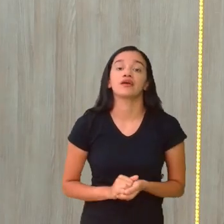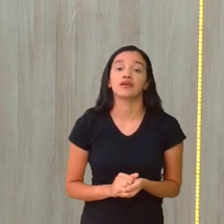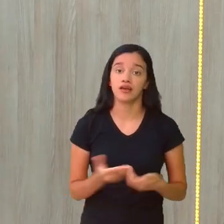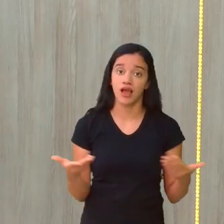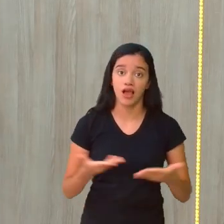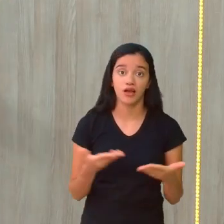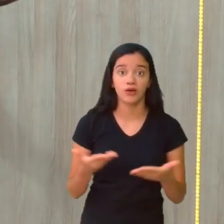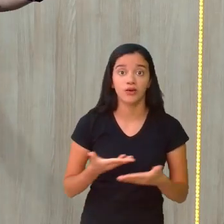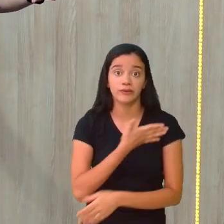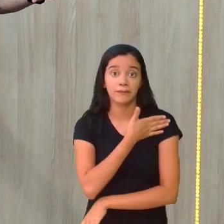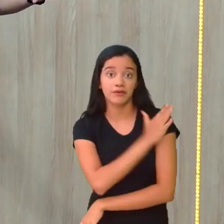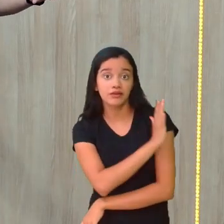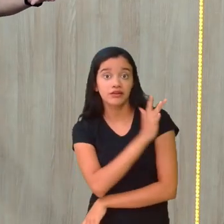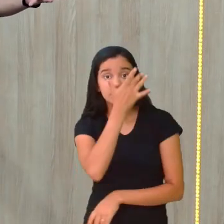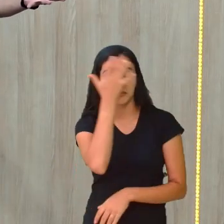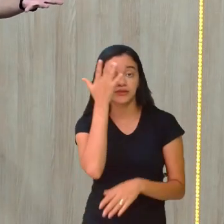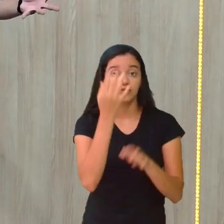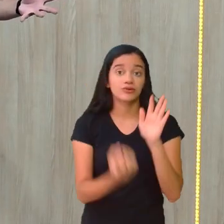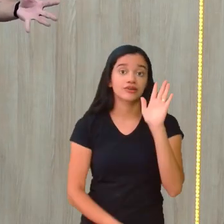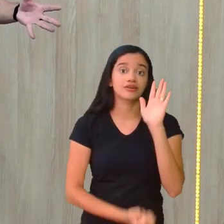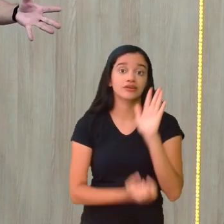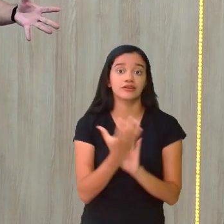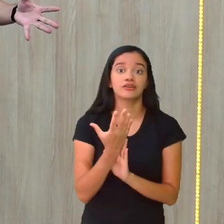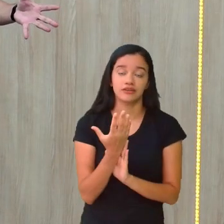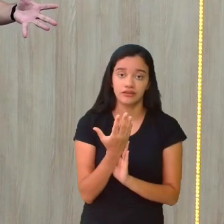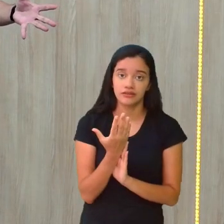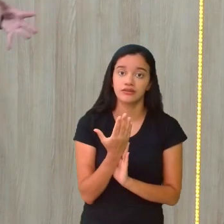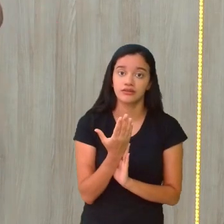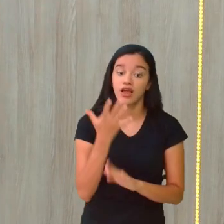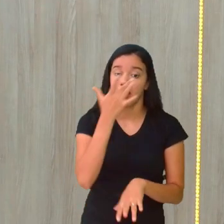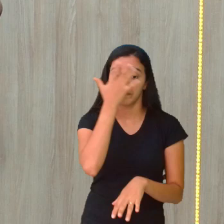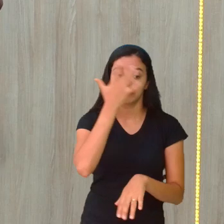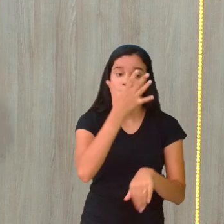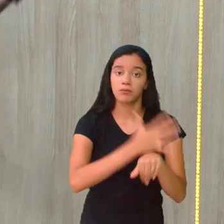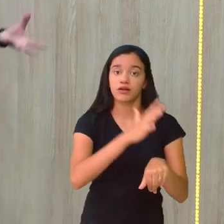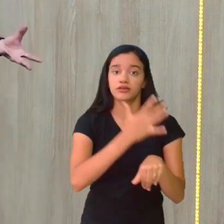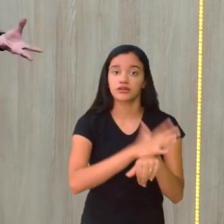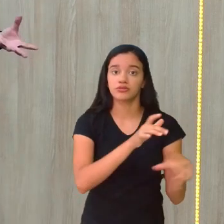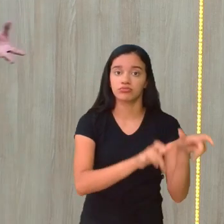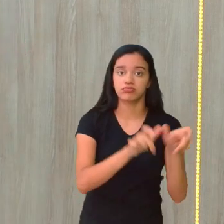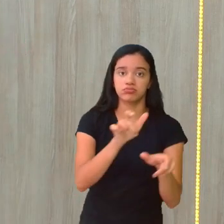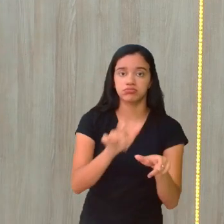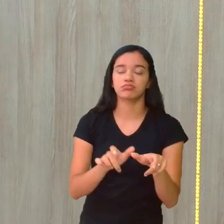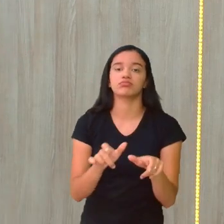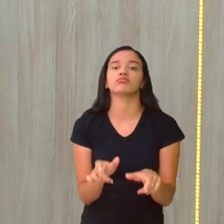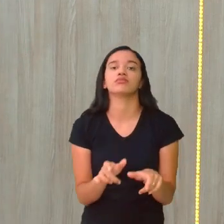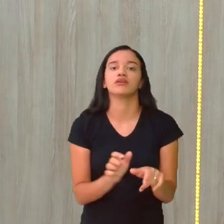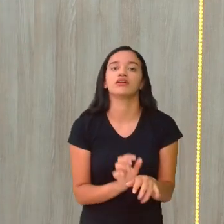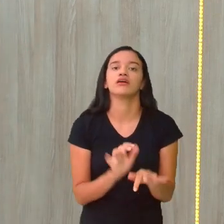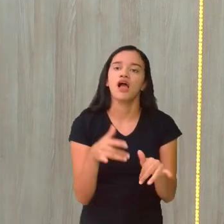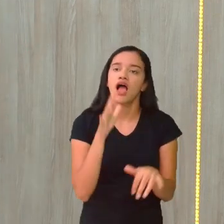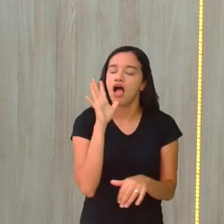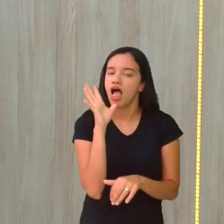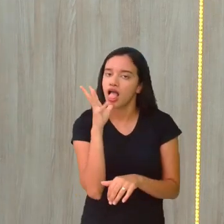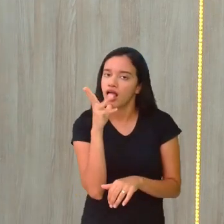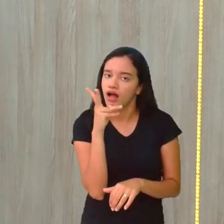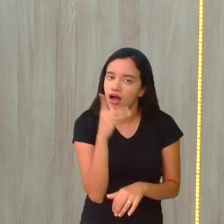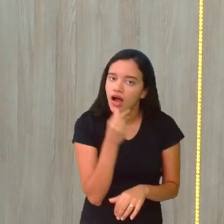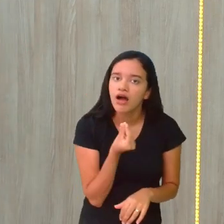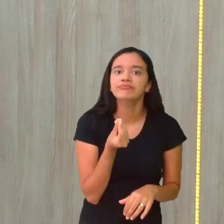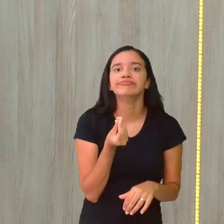com esse preconceito que as pessoas criaram, aí com esses praticantes, por causa dessa forma, né, ele demorou a